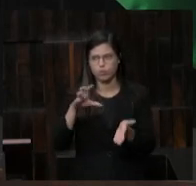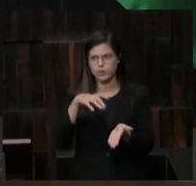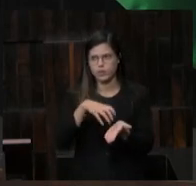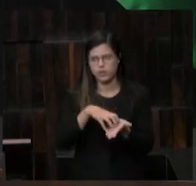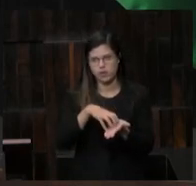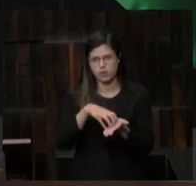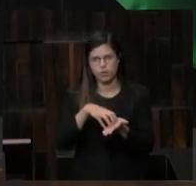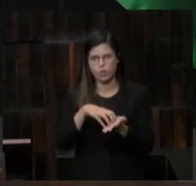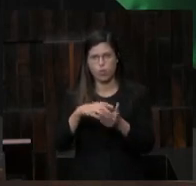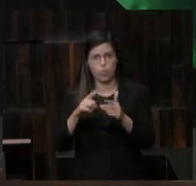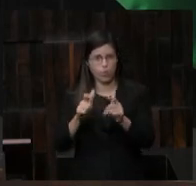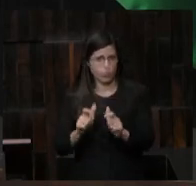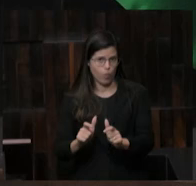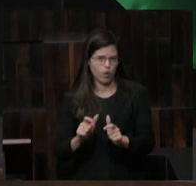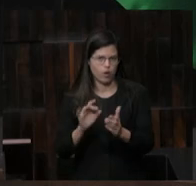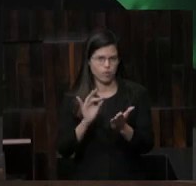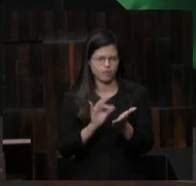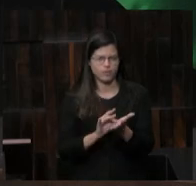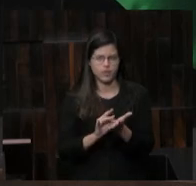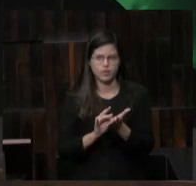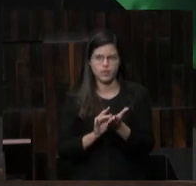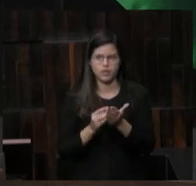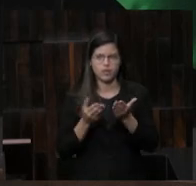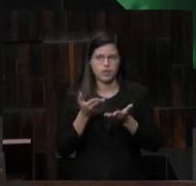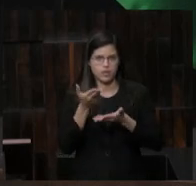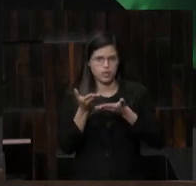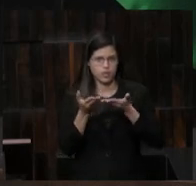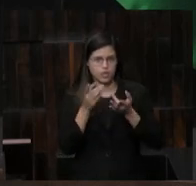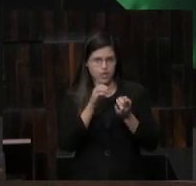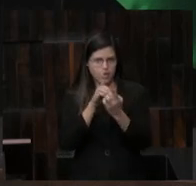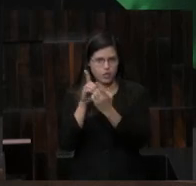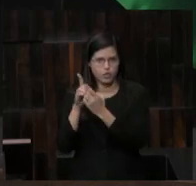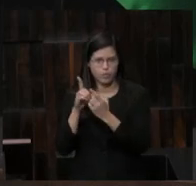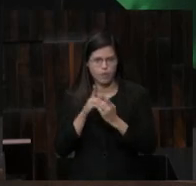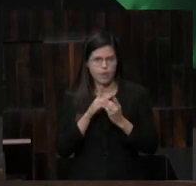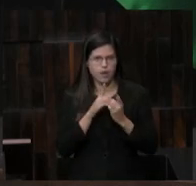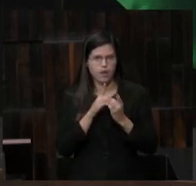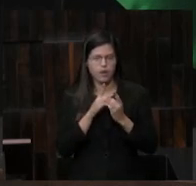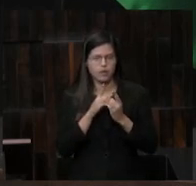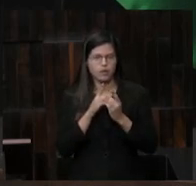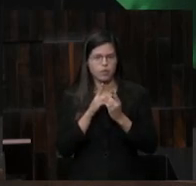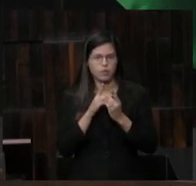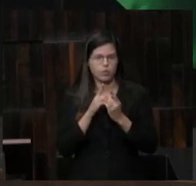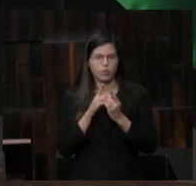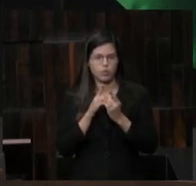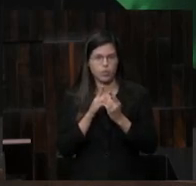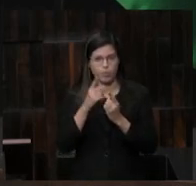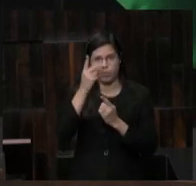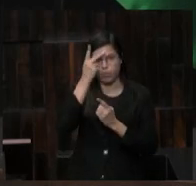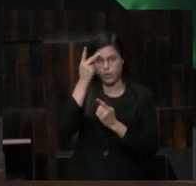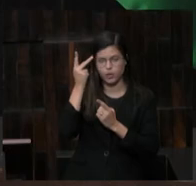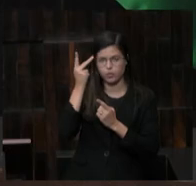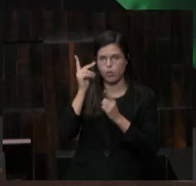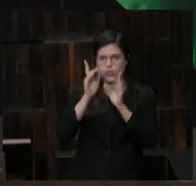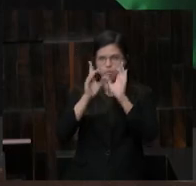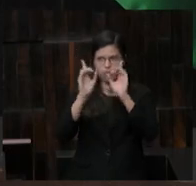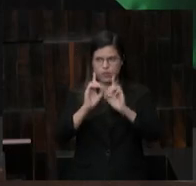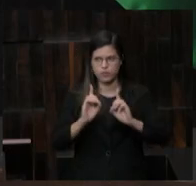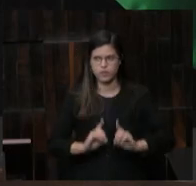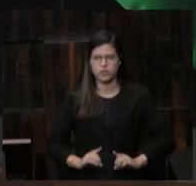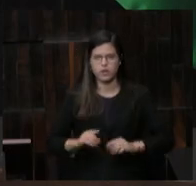um espaço, na verdade, de atendimento para pessoas com deficiência,